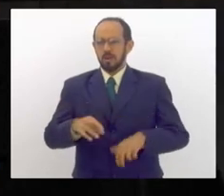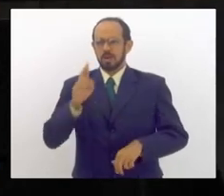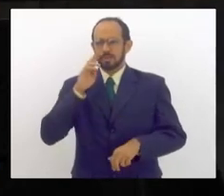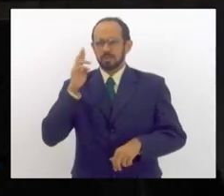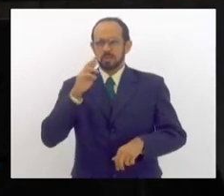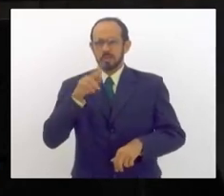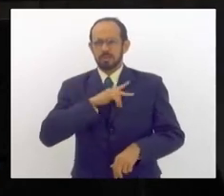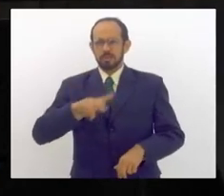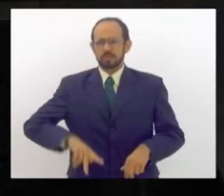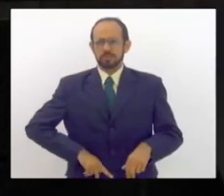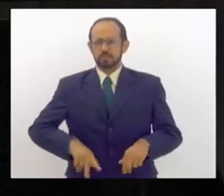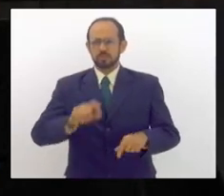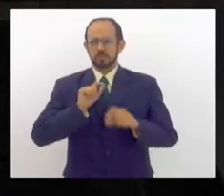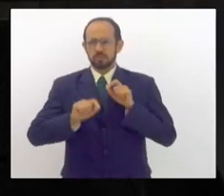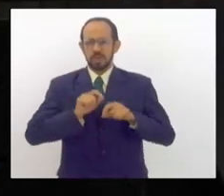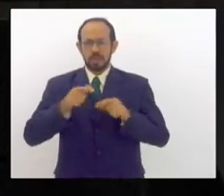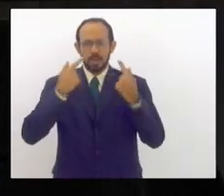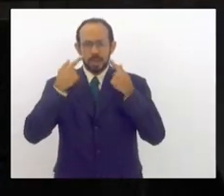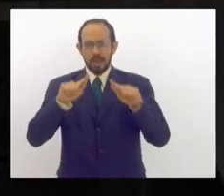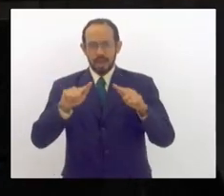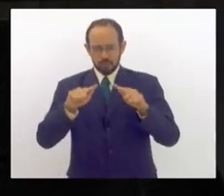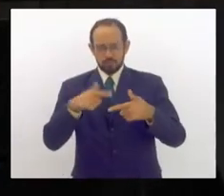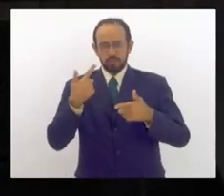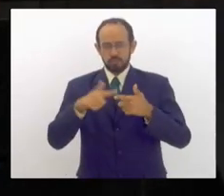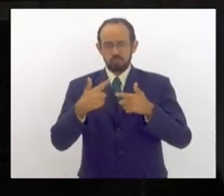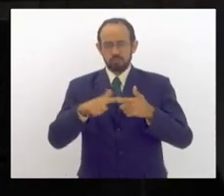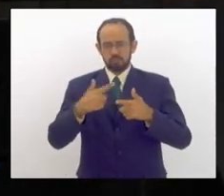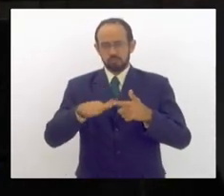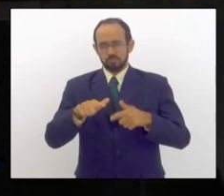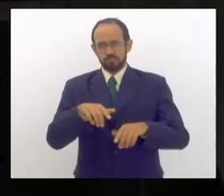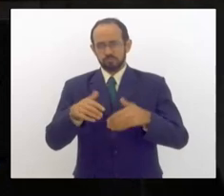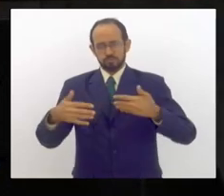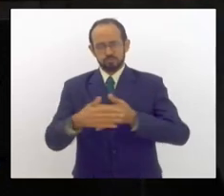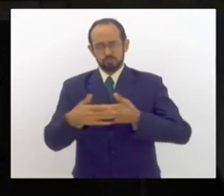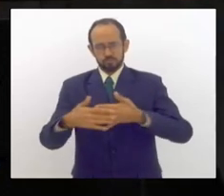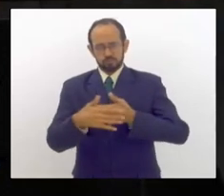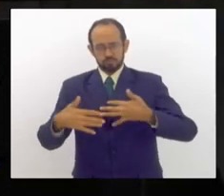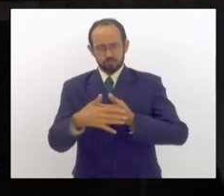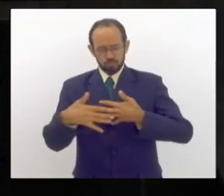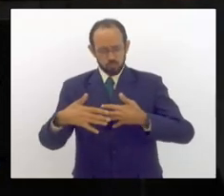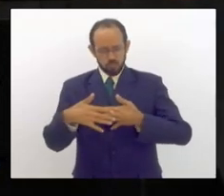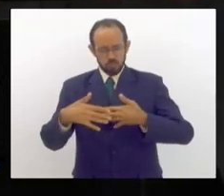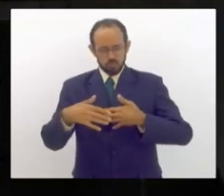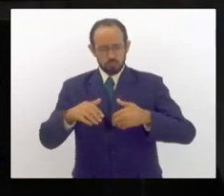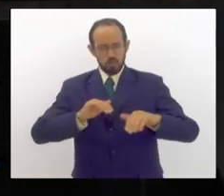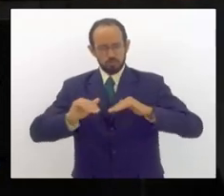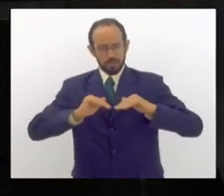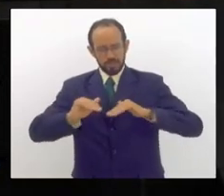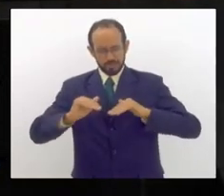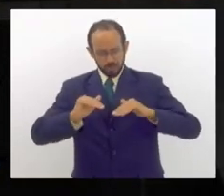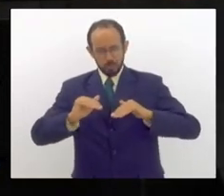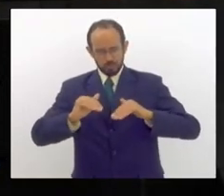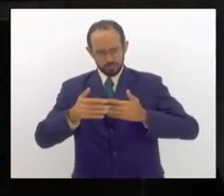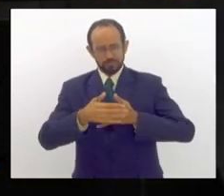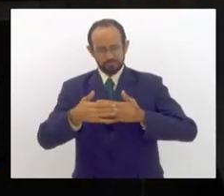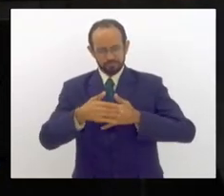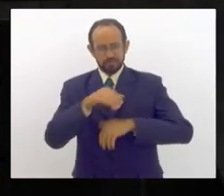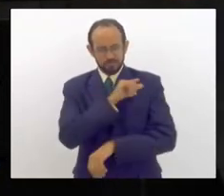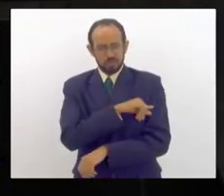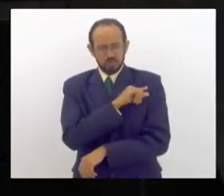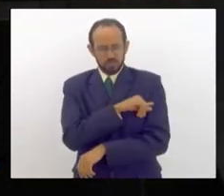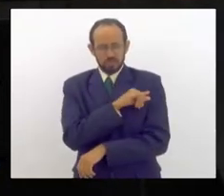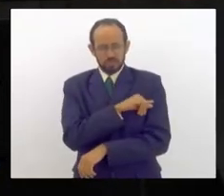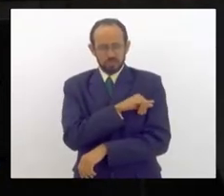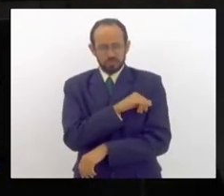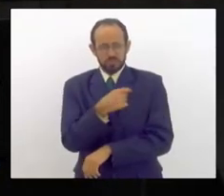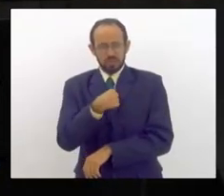grave com relação à mobilidade urbana no estado do Rio de Janeiro e na cidade do Rio de Janeiro. E aí me surpreendeu a fala